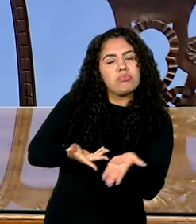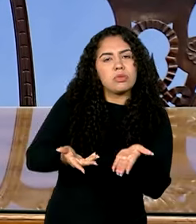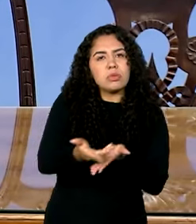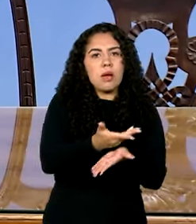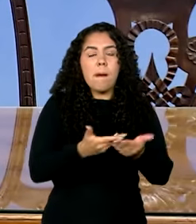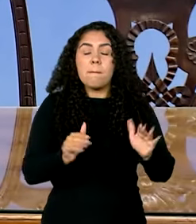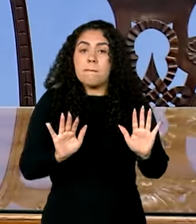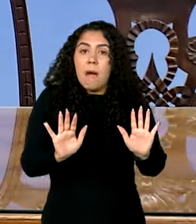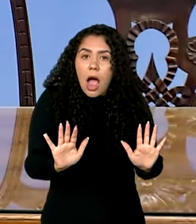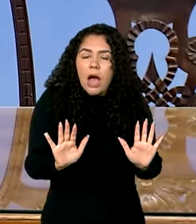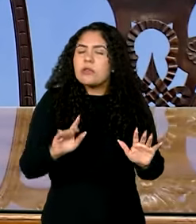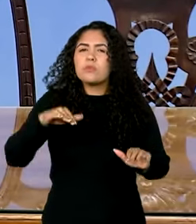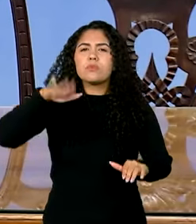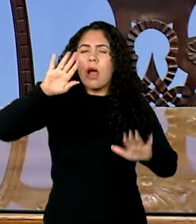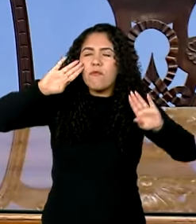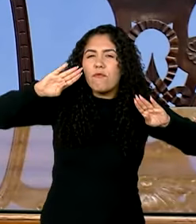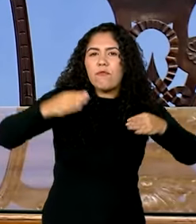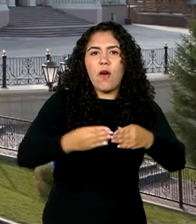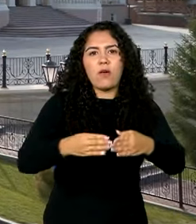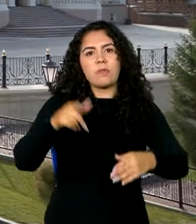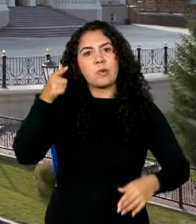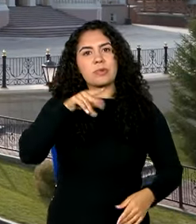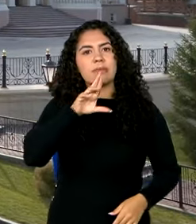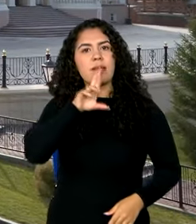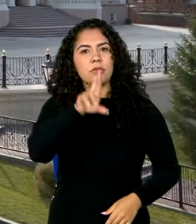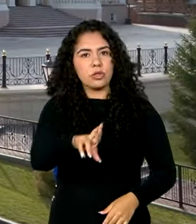austera focada emos